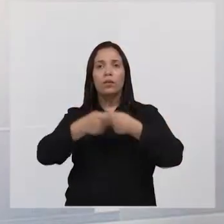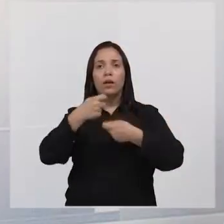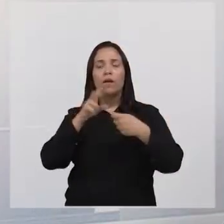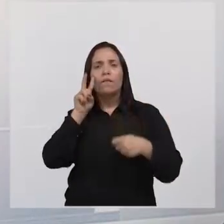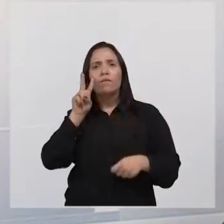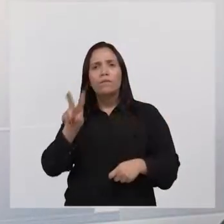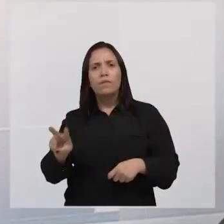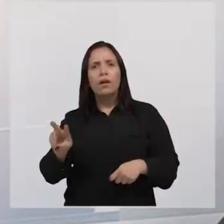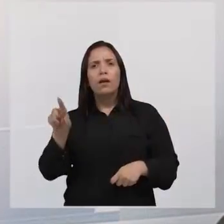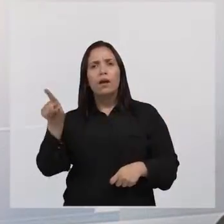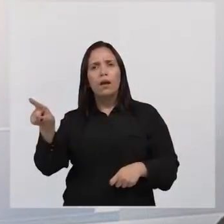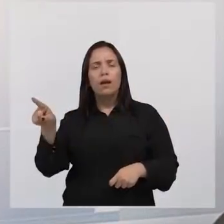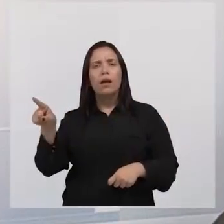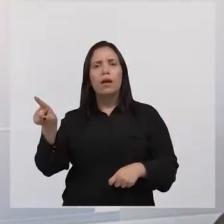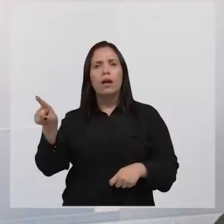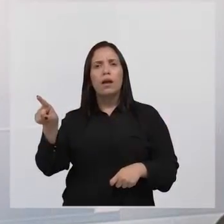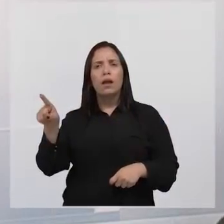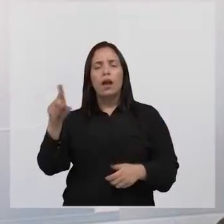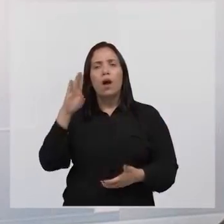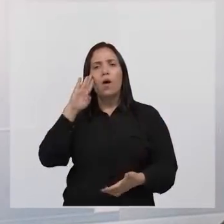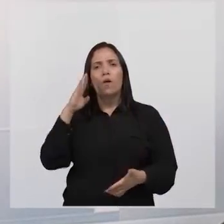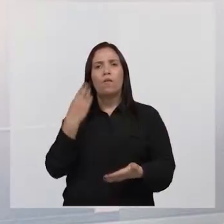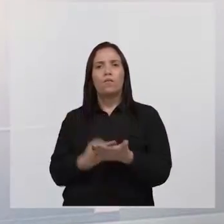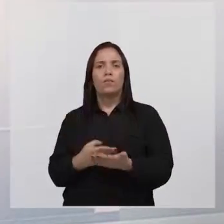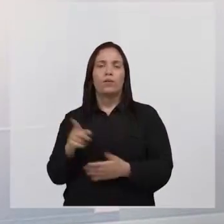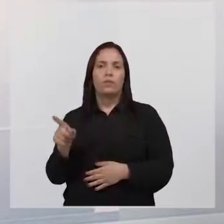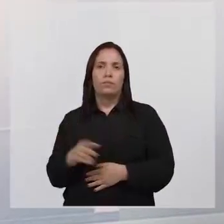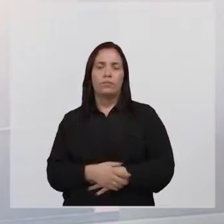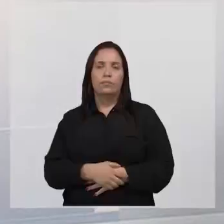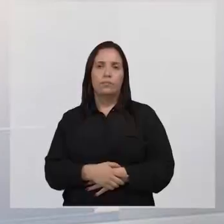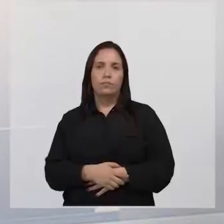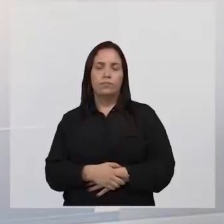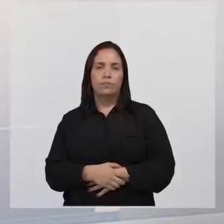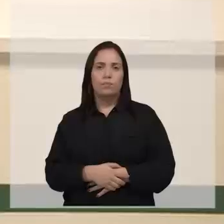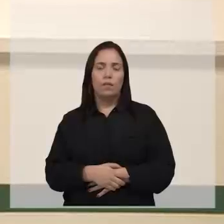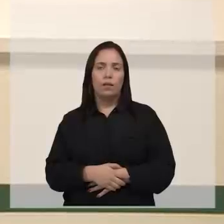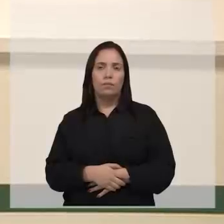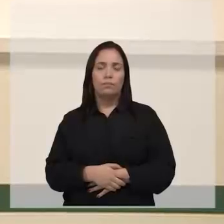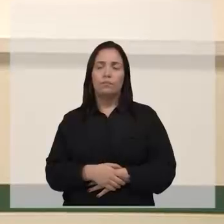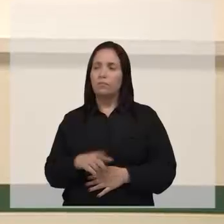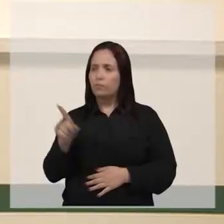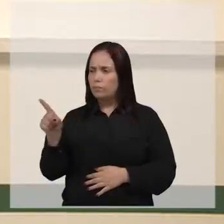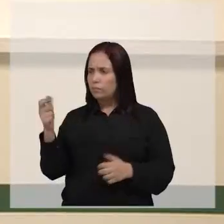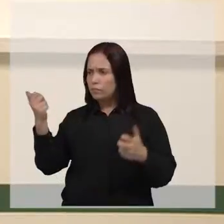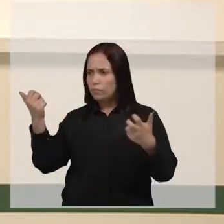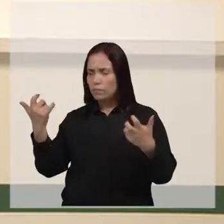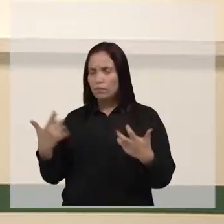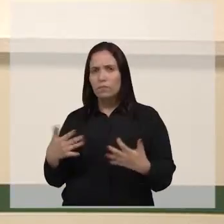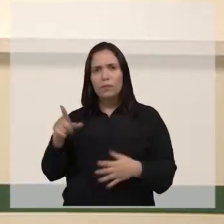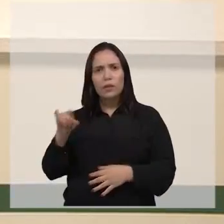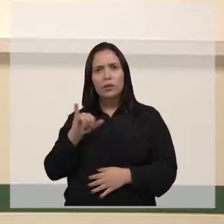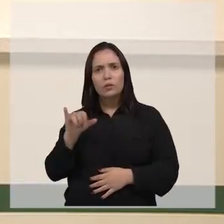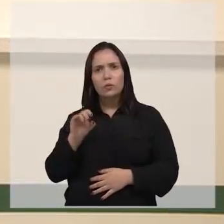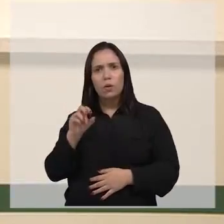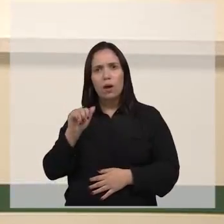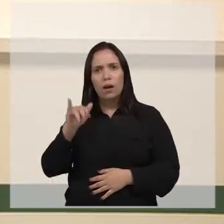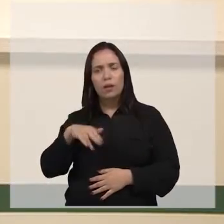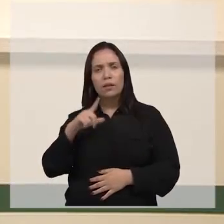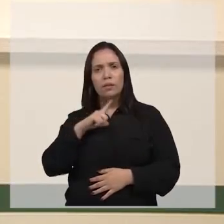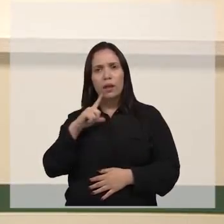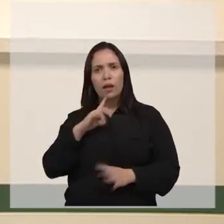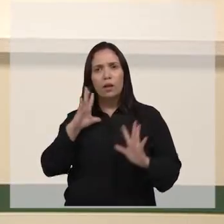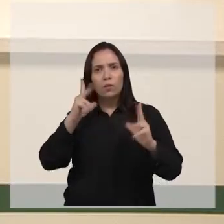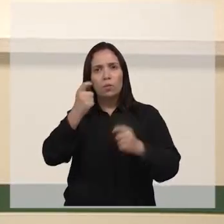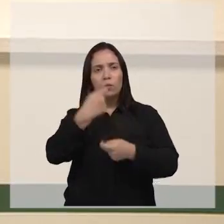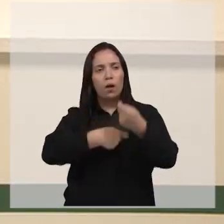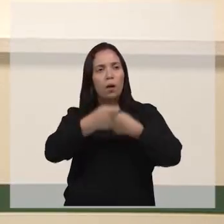uma pessoa na qual mais confiável do que o Ciro Gomes. Se você está me dizendo que o Joaquim Barbosa tem a confiança do